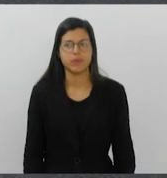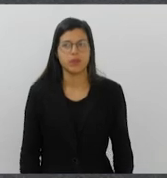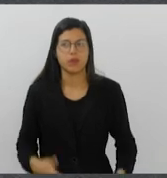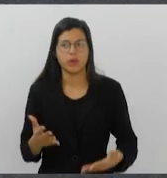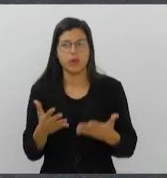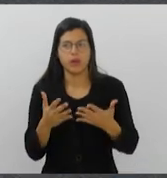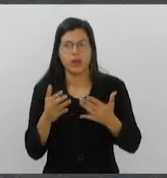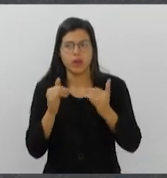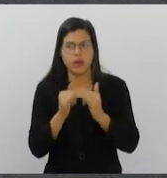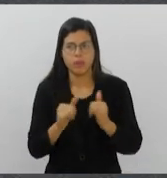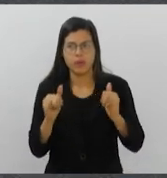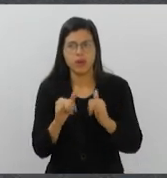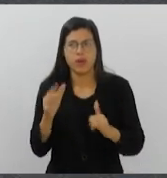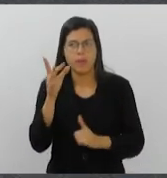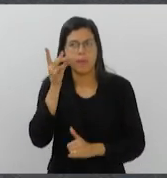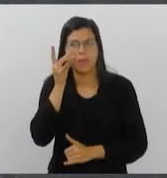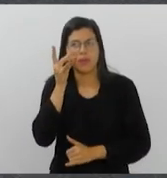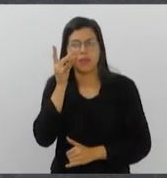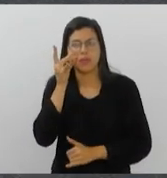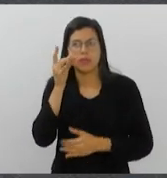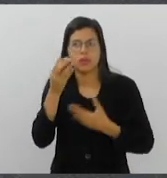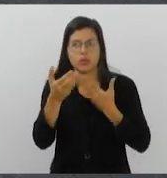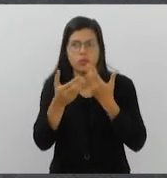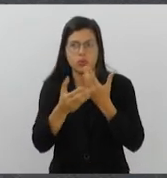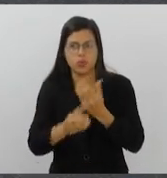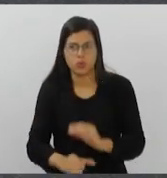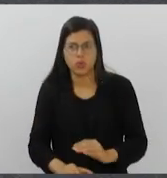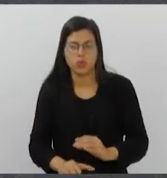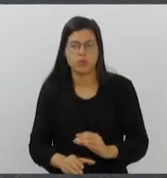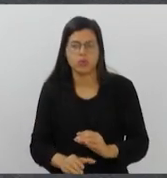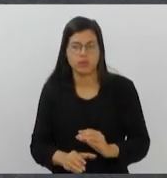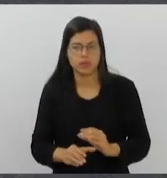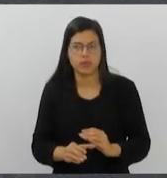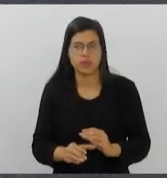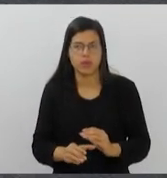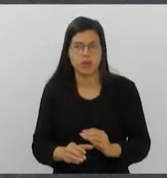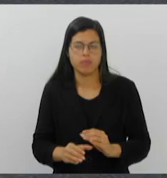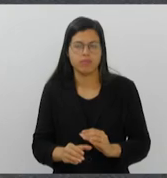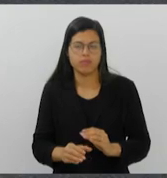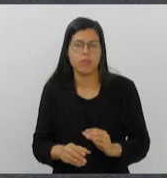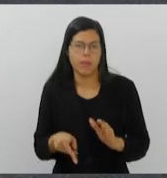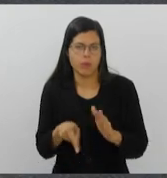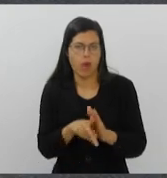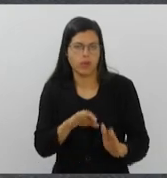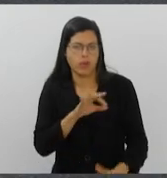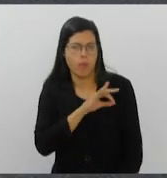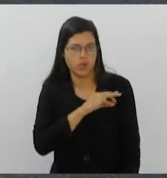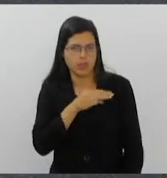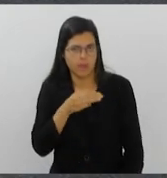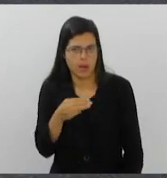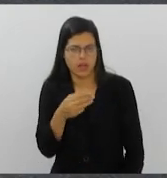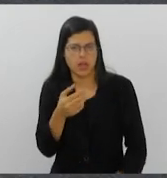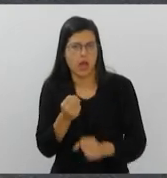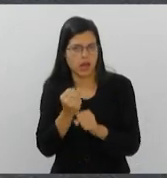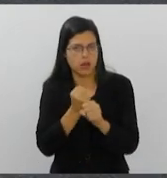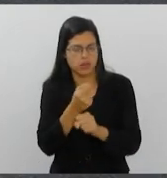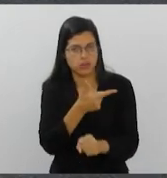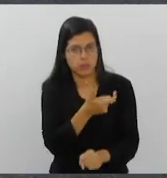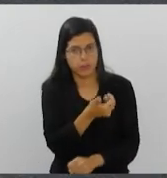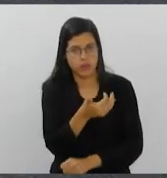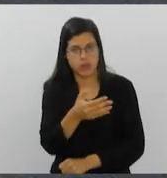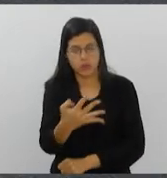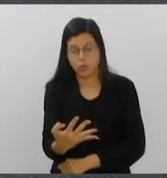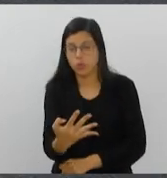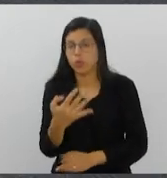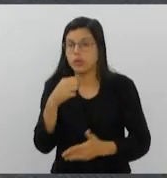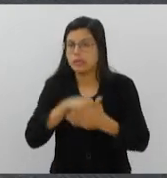aqui a presença dos concursandos do concurso da Polícia Militar de 2014, que vem empreendendo uma